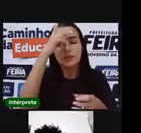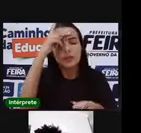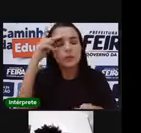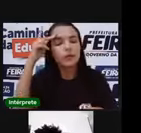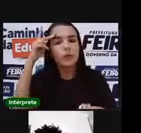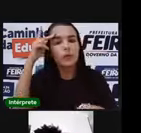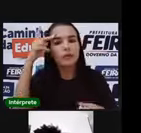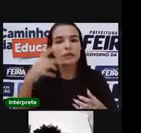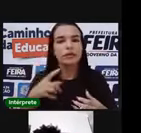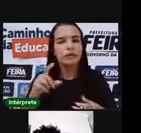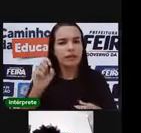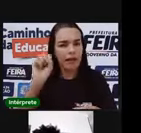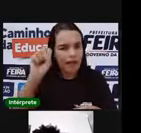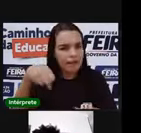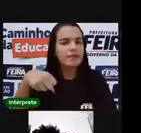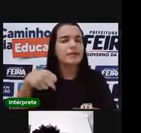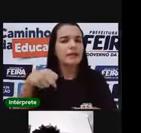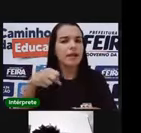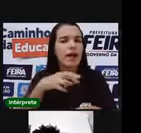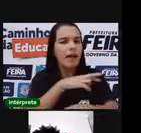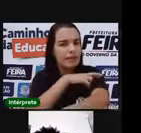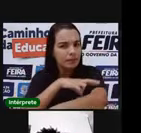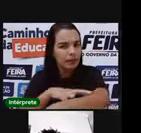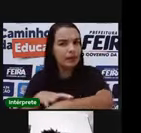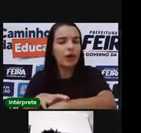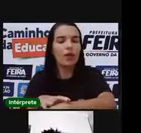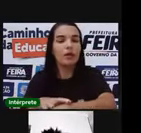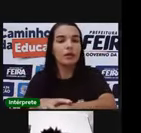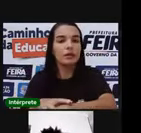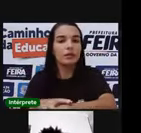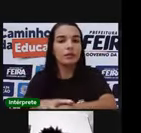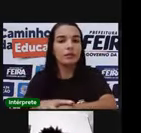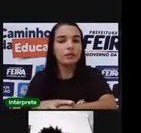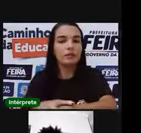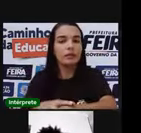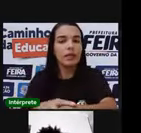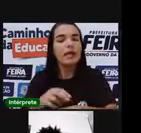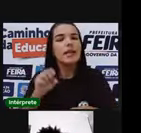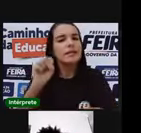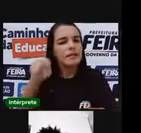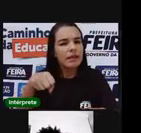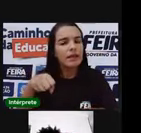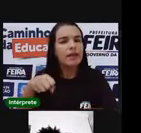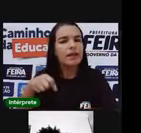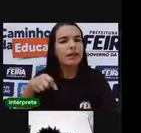respeitosa? Respondo aí. Ela está justa?